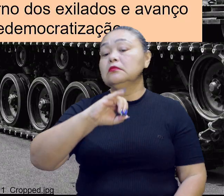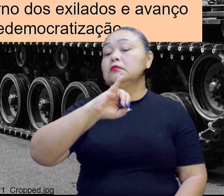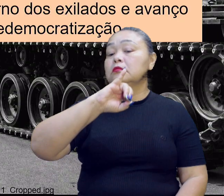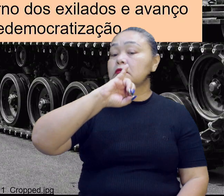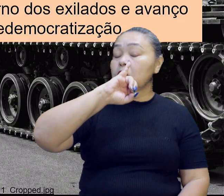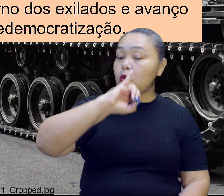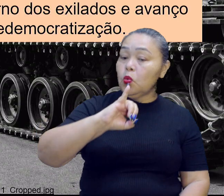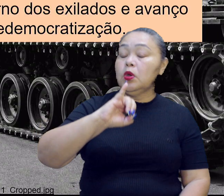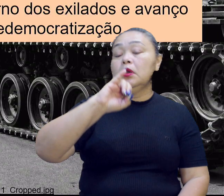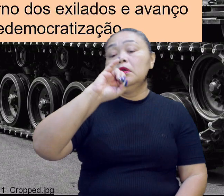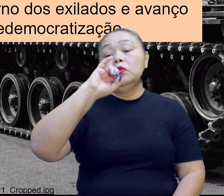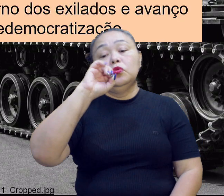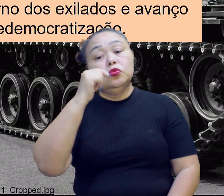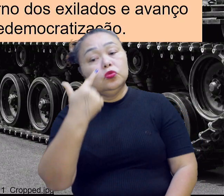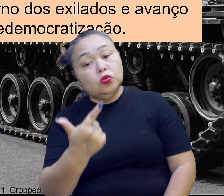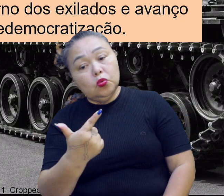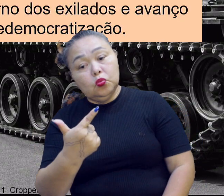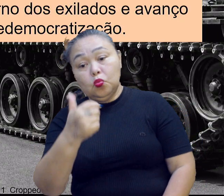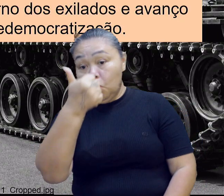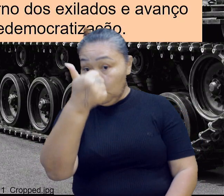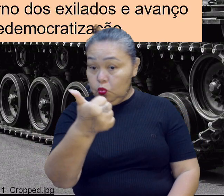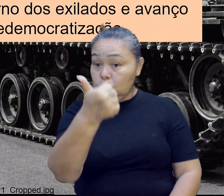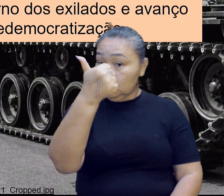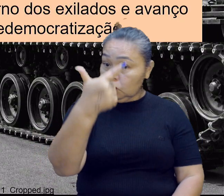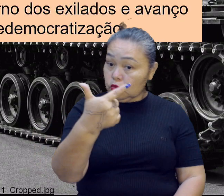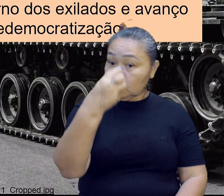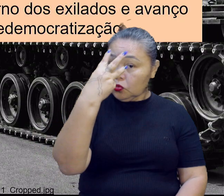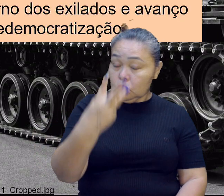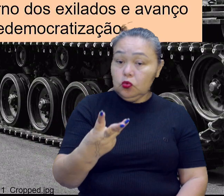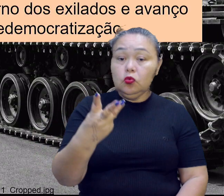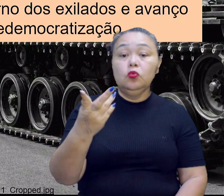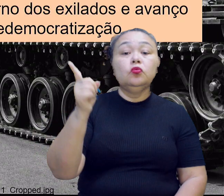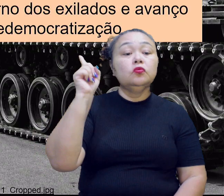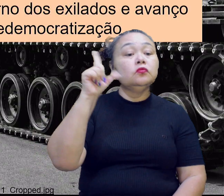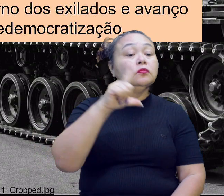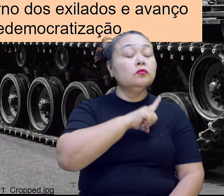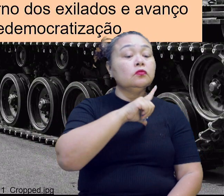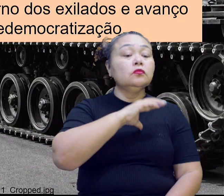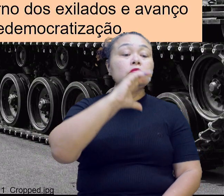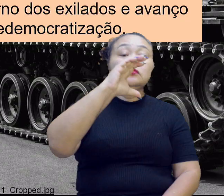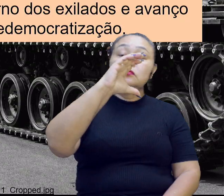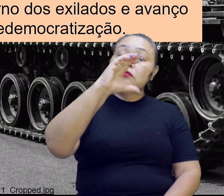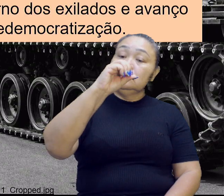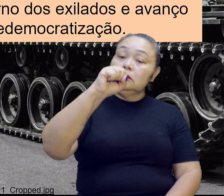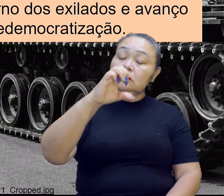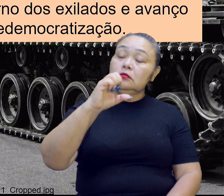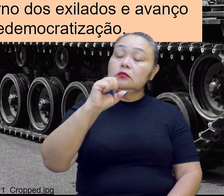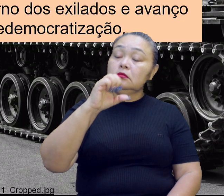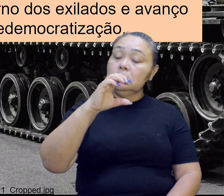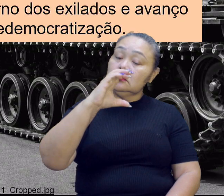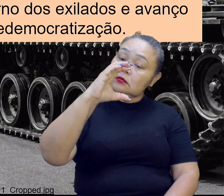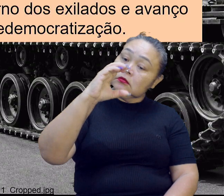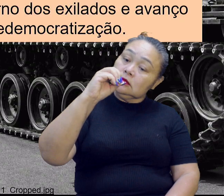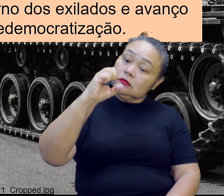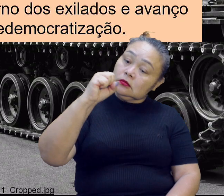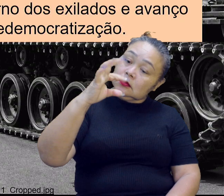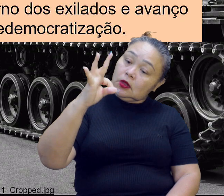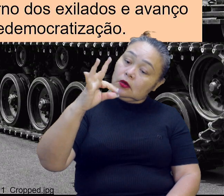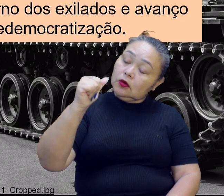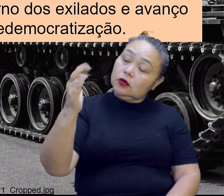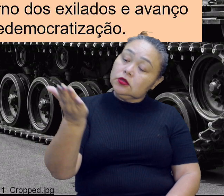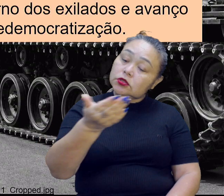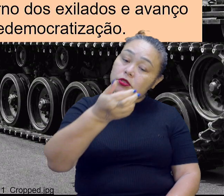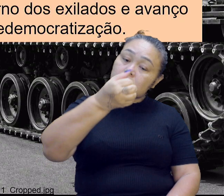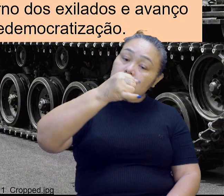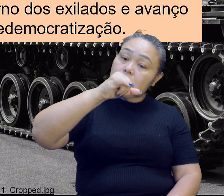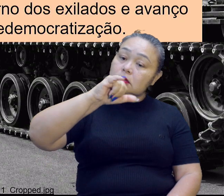o 2 e também o 3. Nós vamos ter o Costa e Silva, que fazia parte